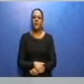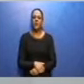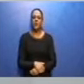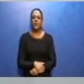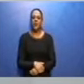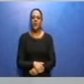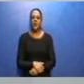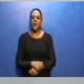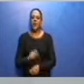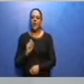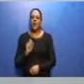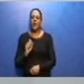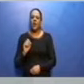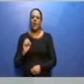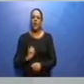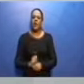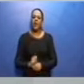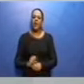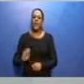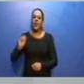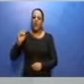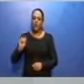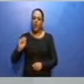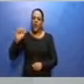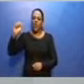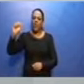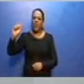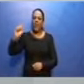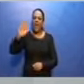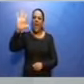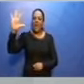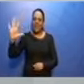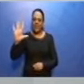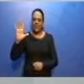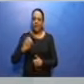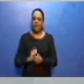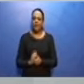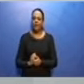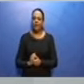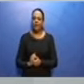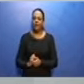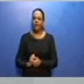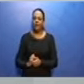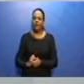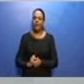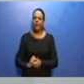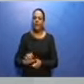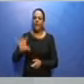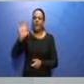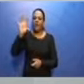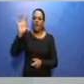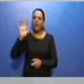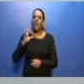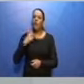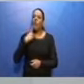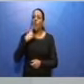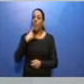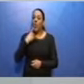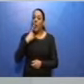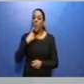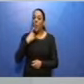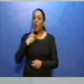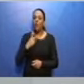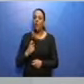No oeste, né, o sudoeste asiático, essa região que nós podemos observar na cor vermelha, nesse mapa